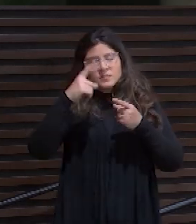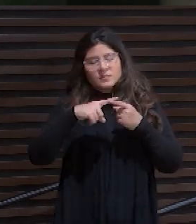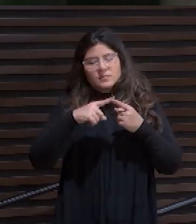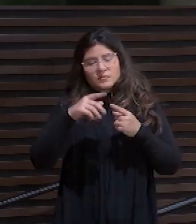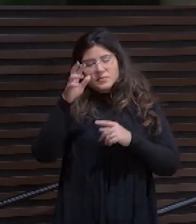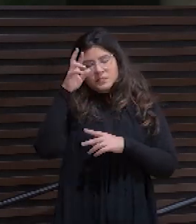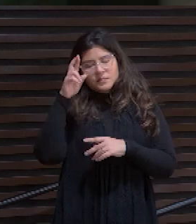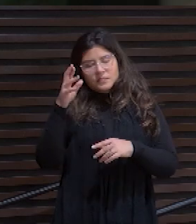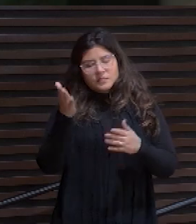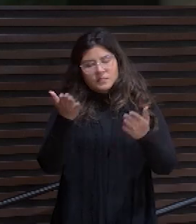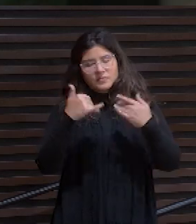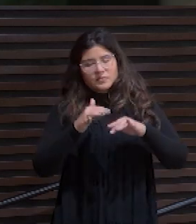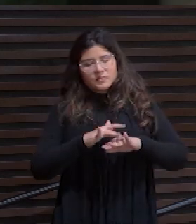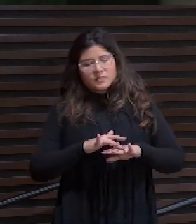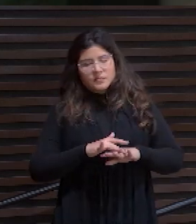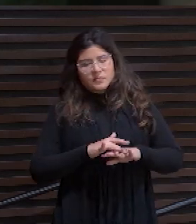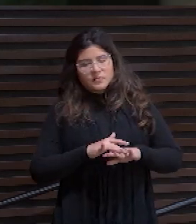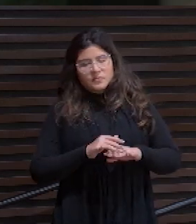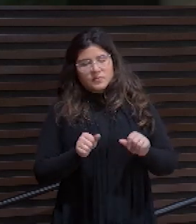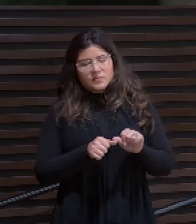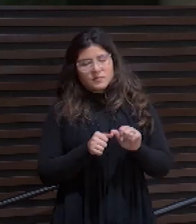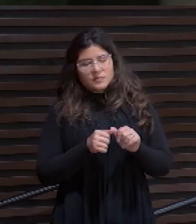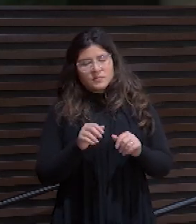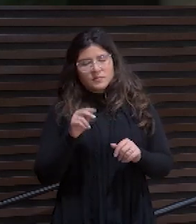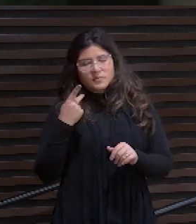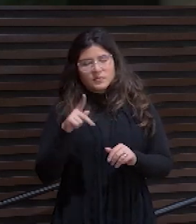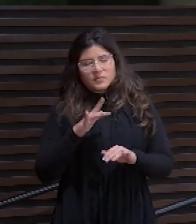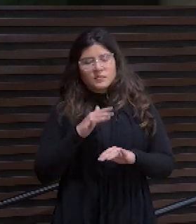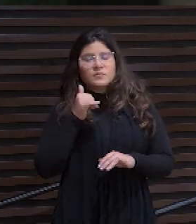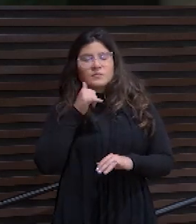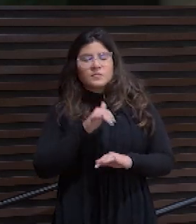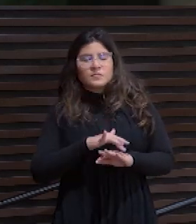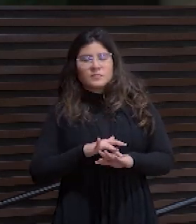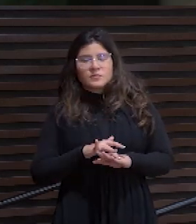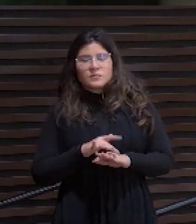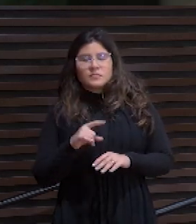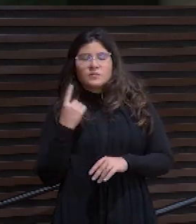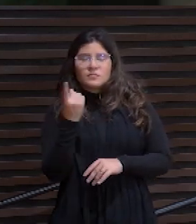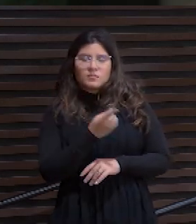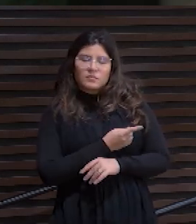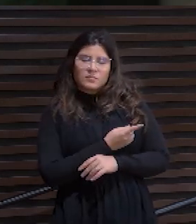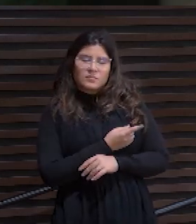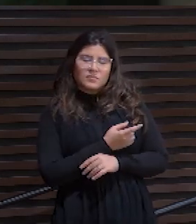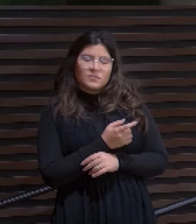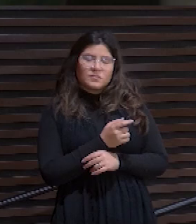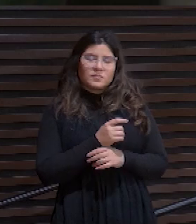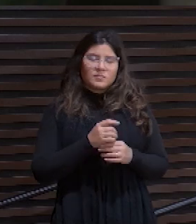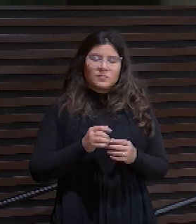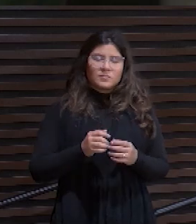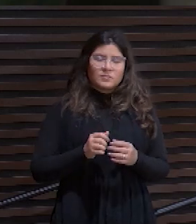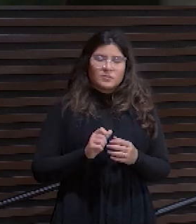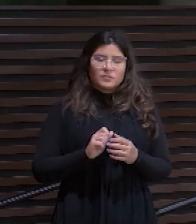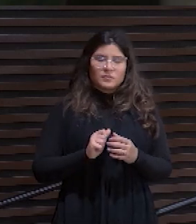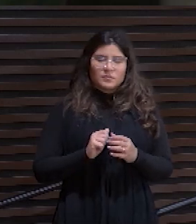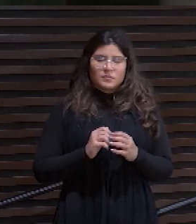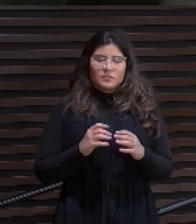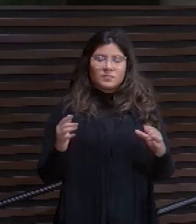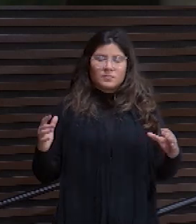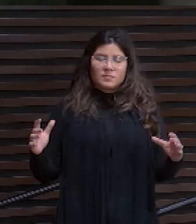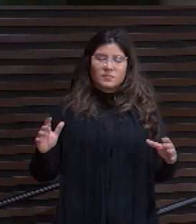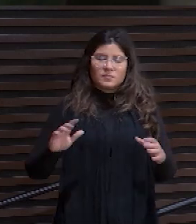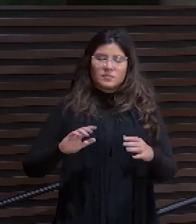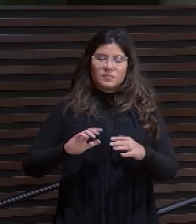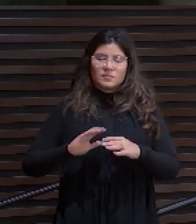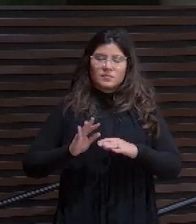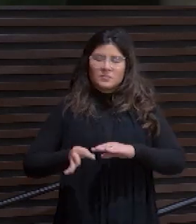o noivo e nos fez a sua noiva. Que nós não rasguemos como remendos mal costurados, Senhor,